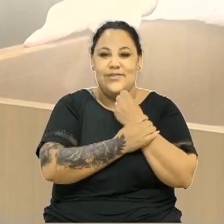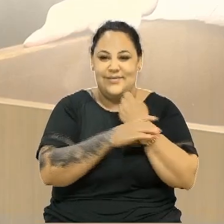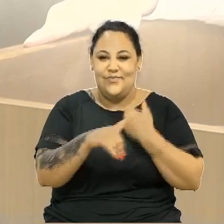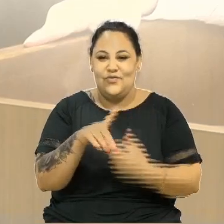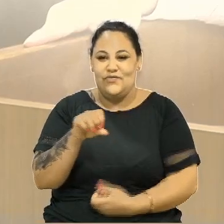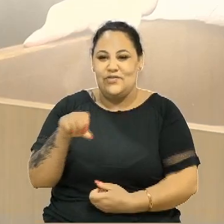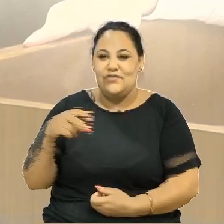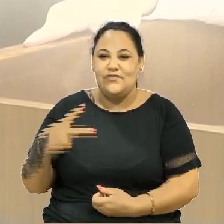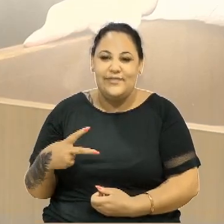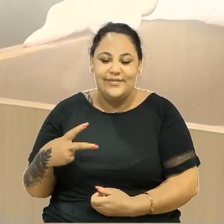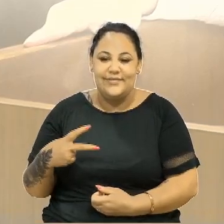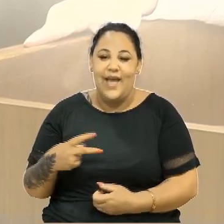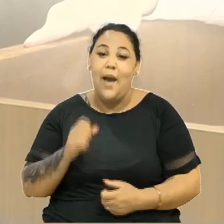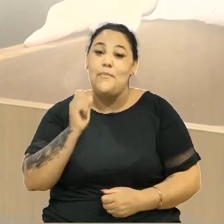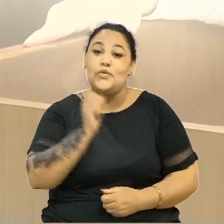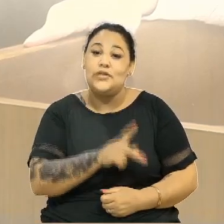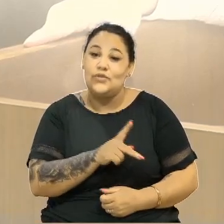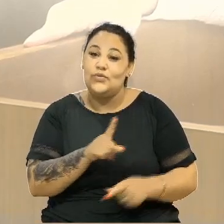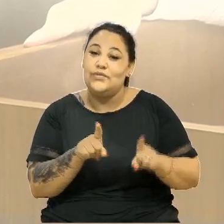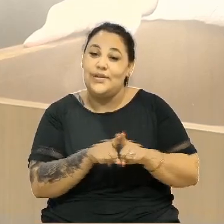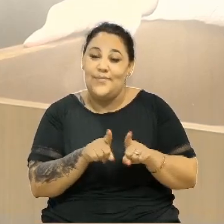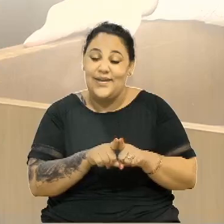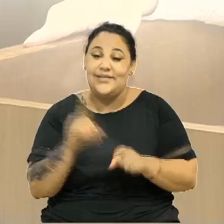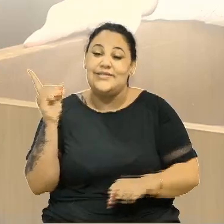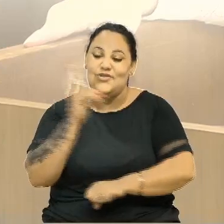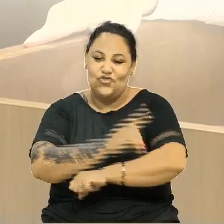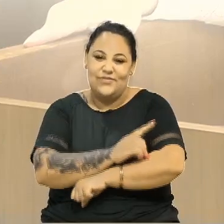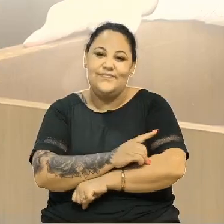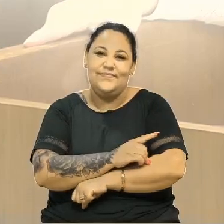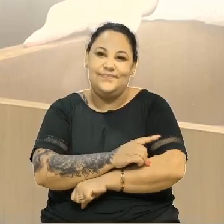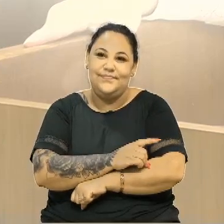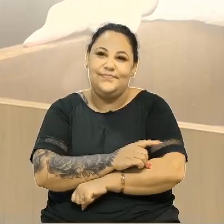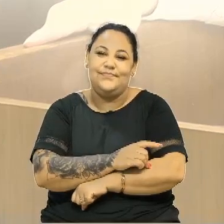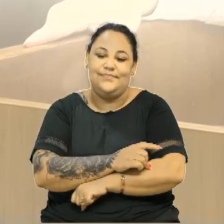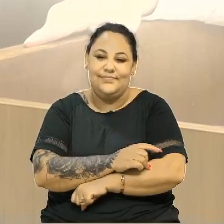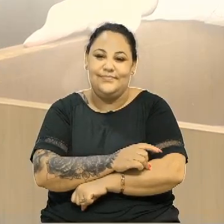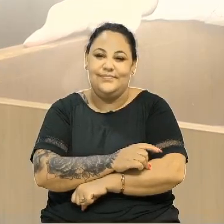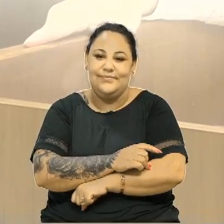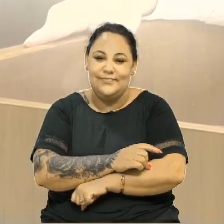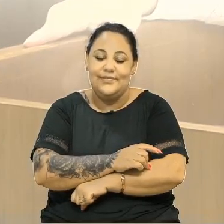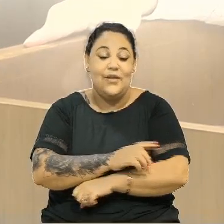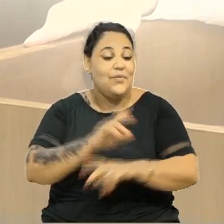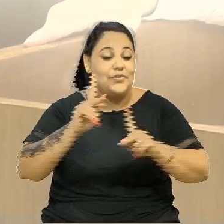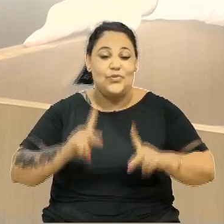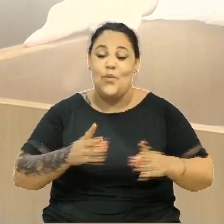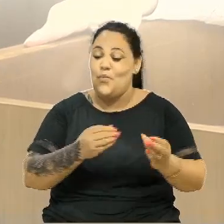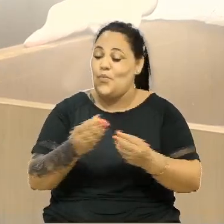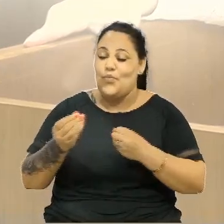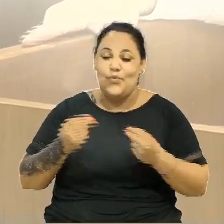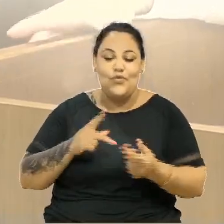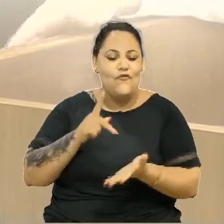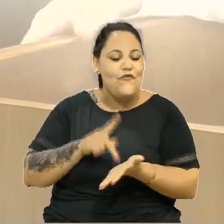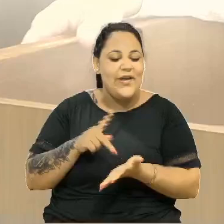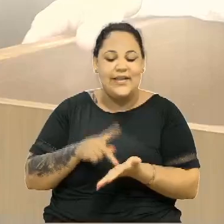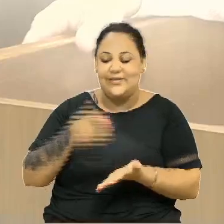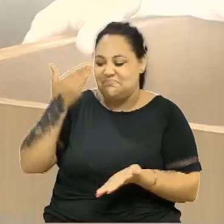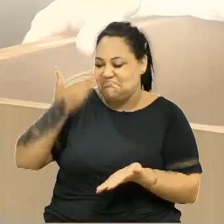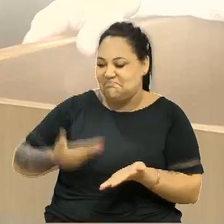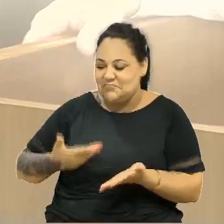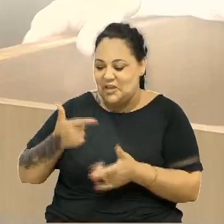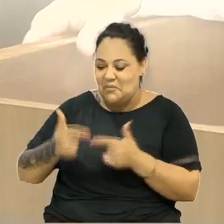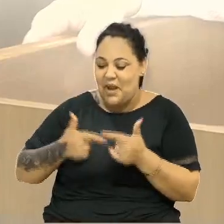1992. Aposentou-se também nesta data e era muito honesto, ativo, vereador Felipe,